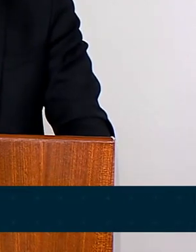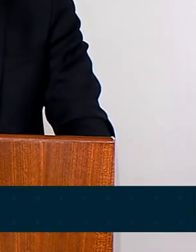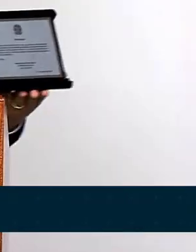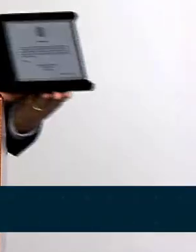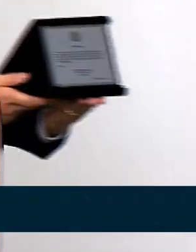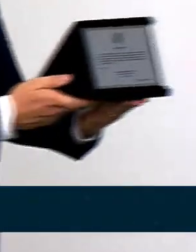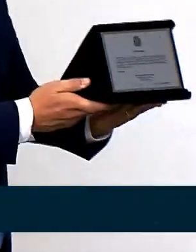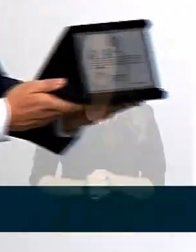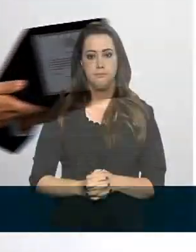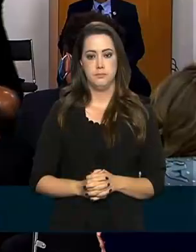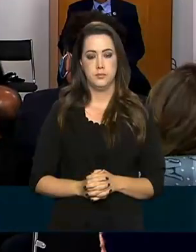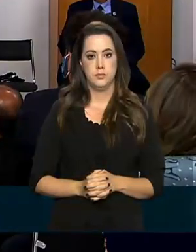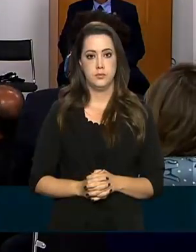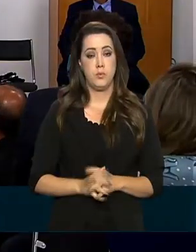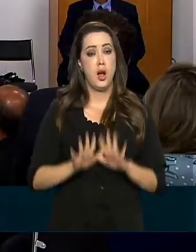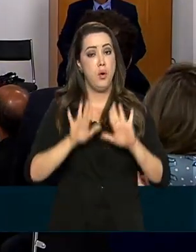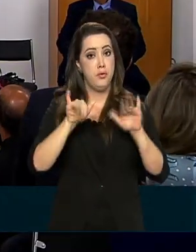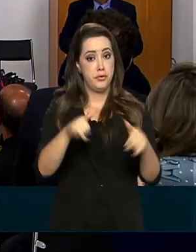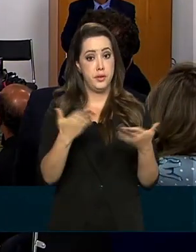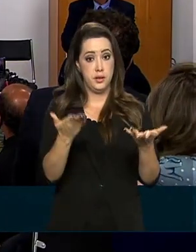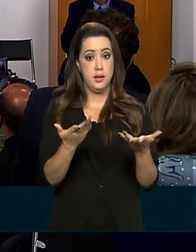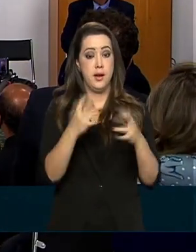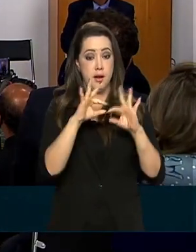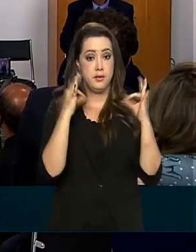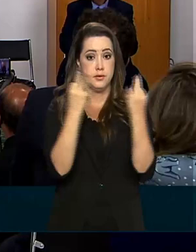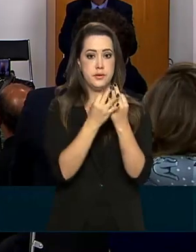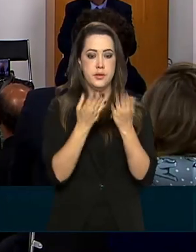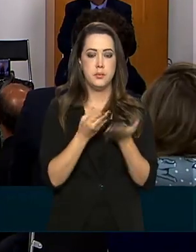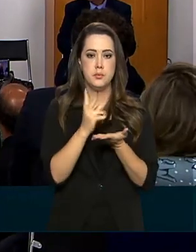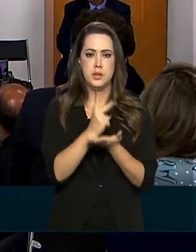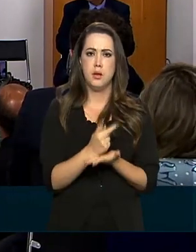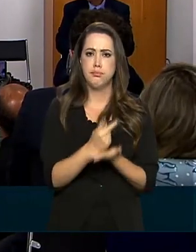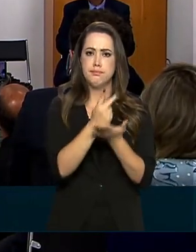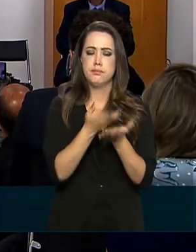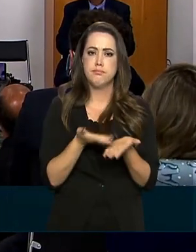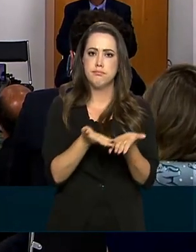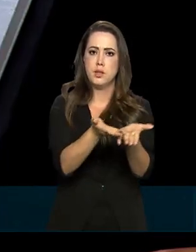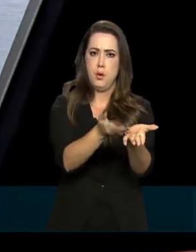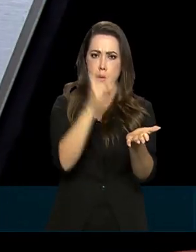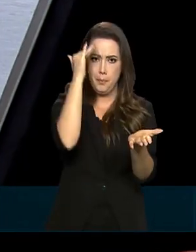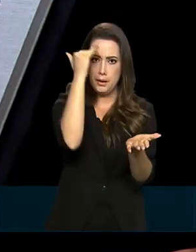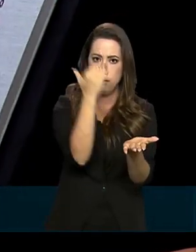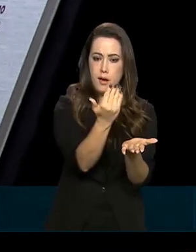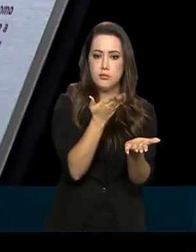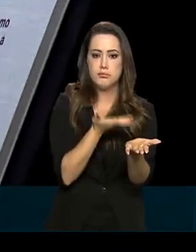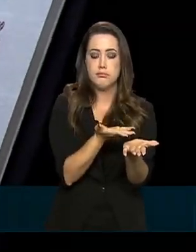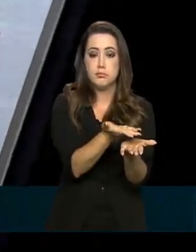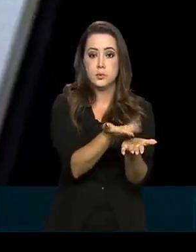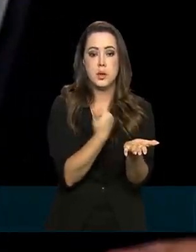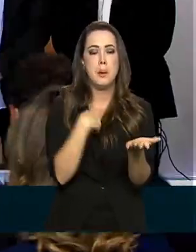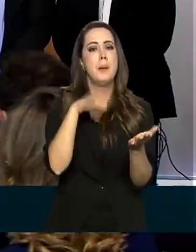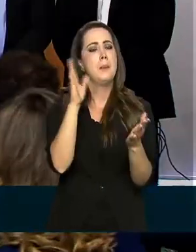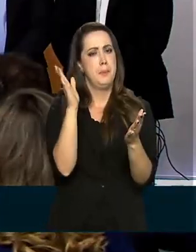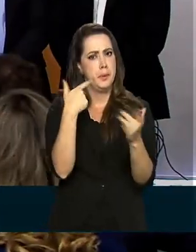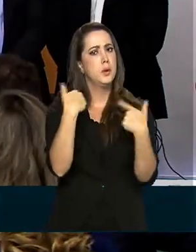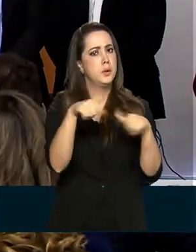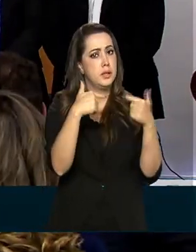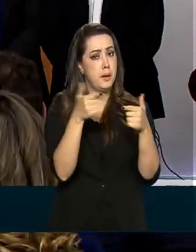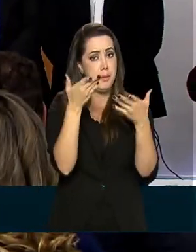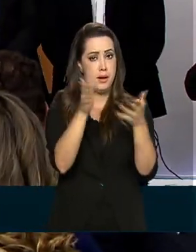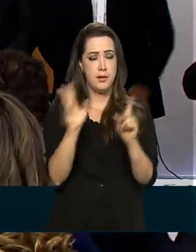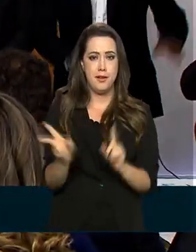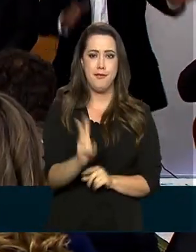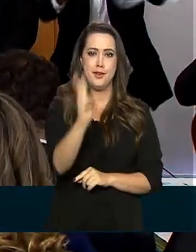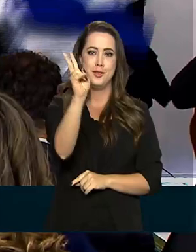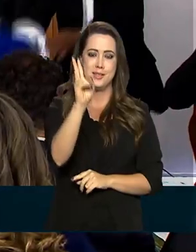e para mundo. Ao final da cerimônia, a família recebeu uma homenagem pela contribuição da obra do artista à valorização